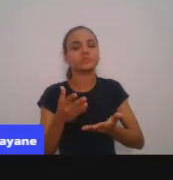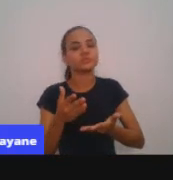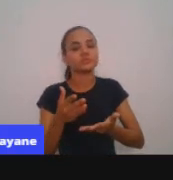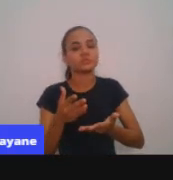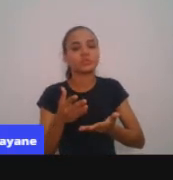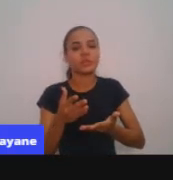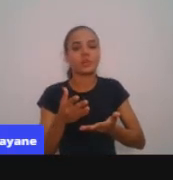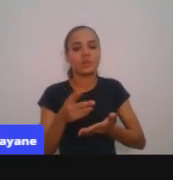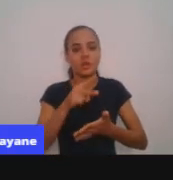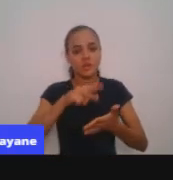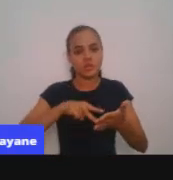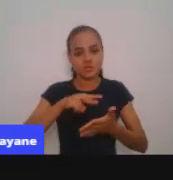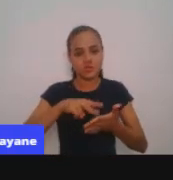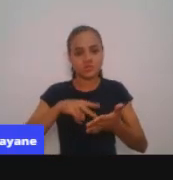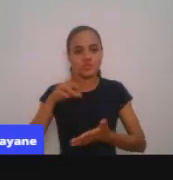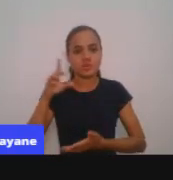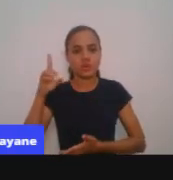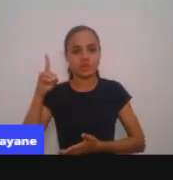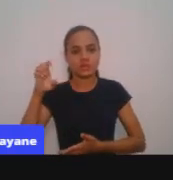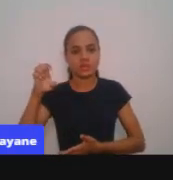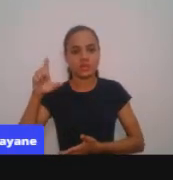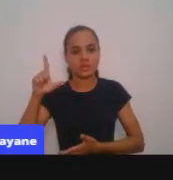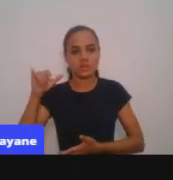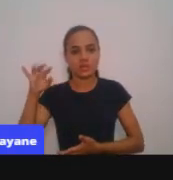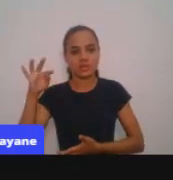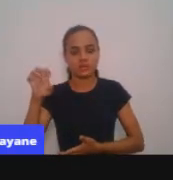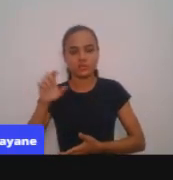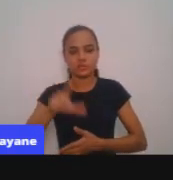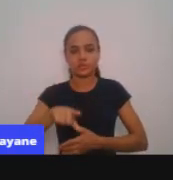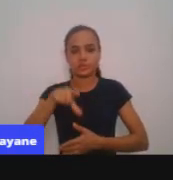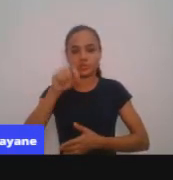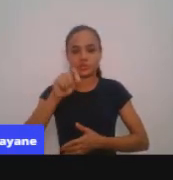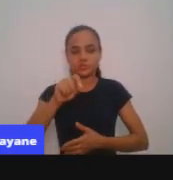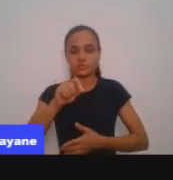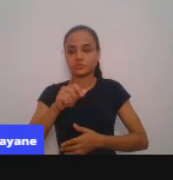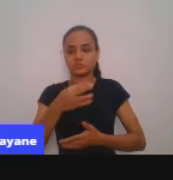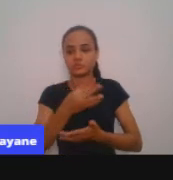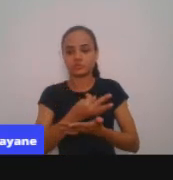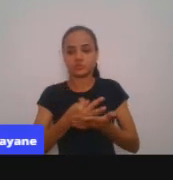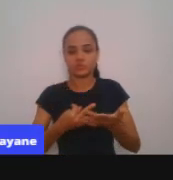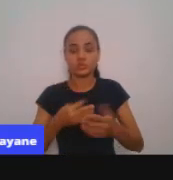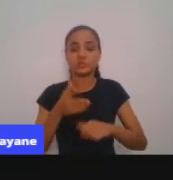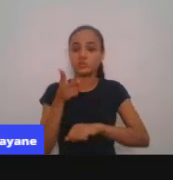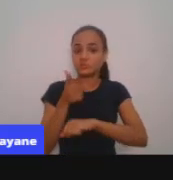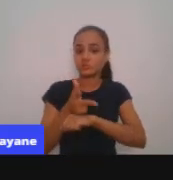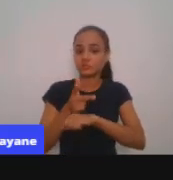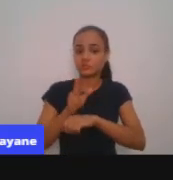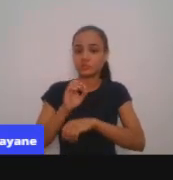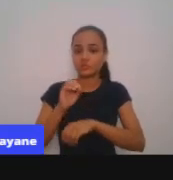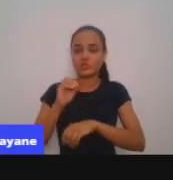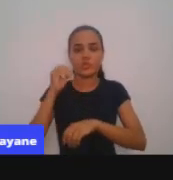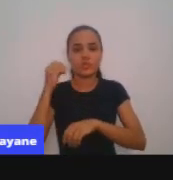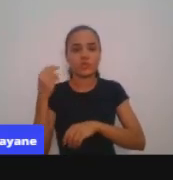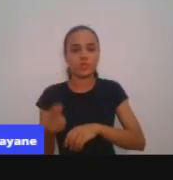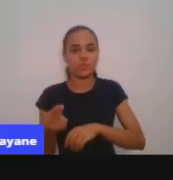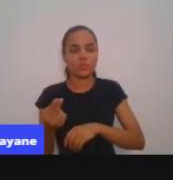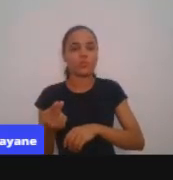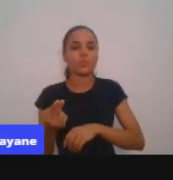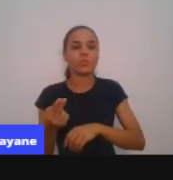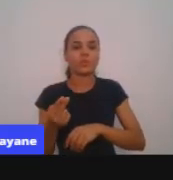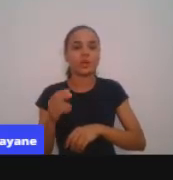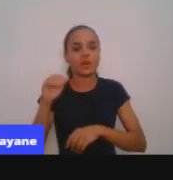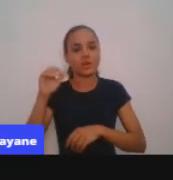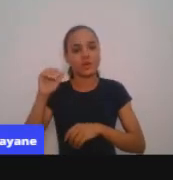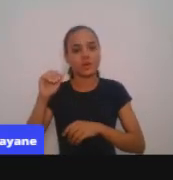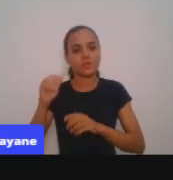escolhíamos um texto ou mesmo um vídeo, uma apreciação para iniciar os nossos trabalhos. E resolvemos fazer dessa mesma